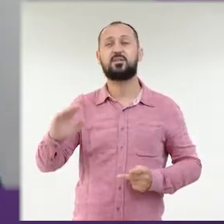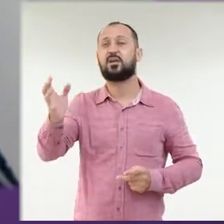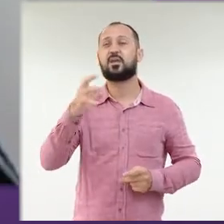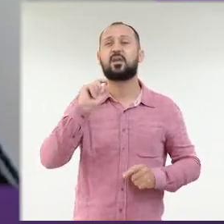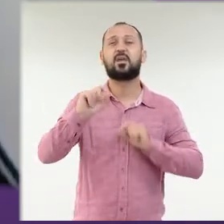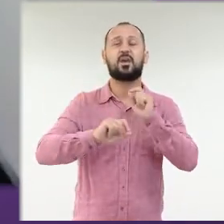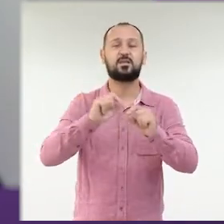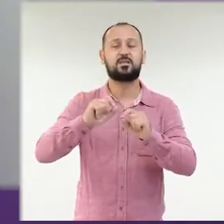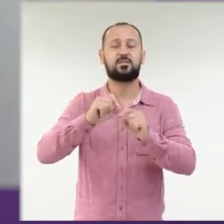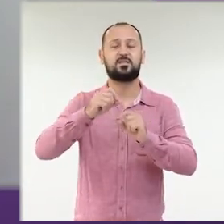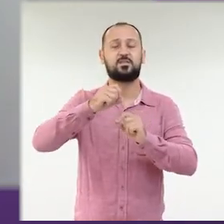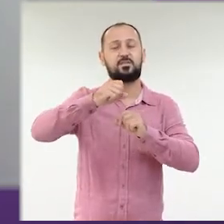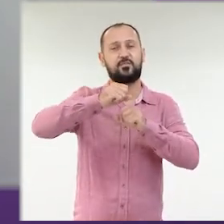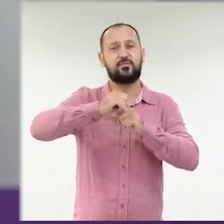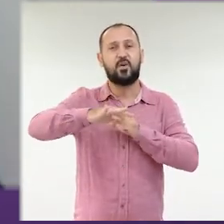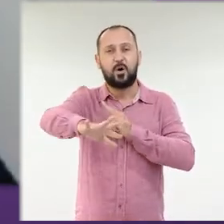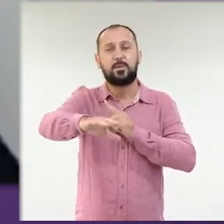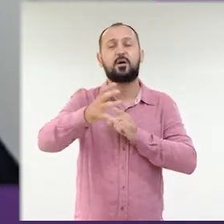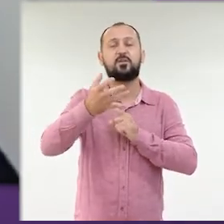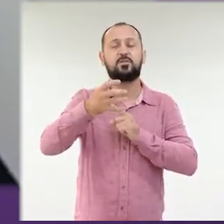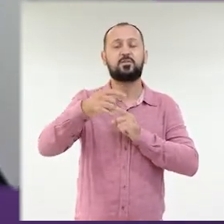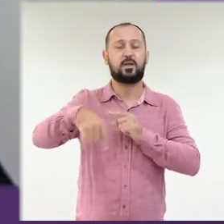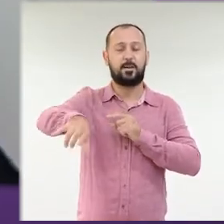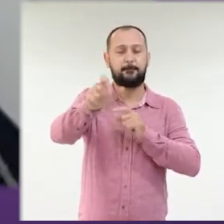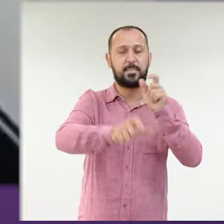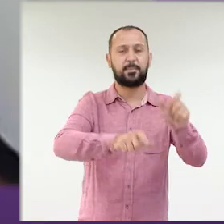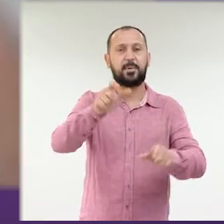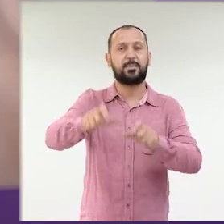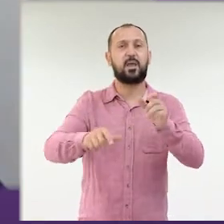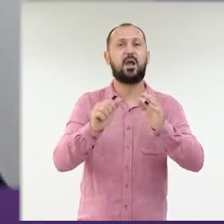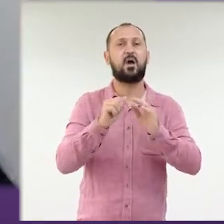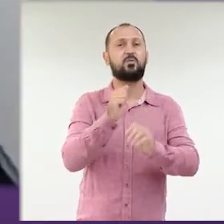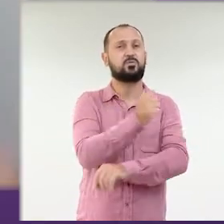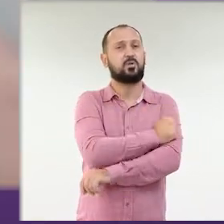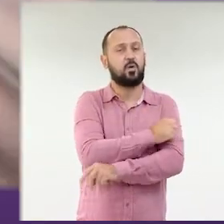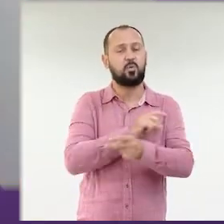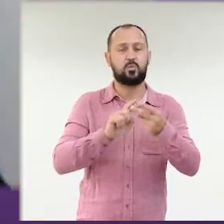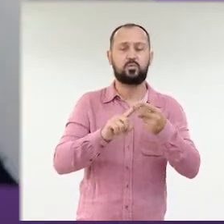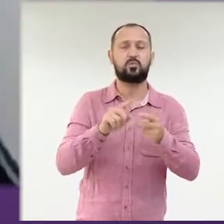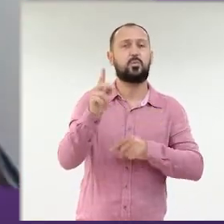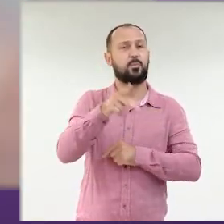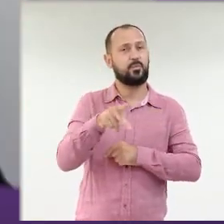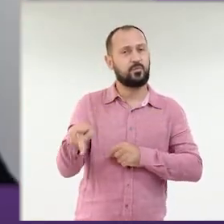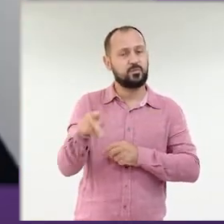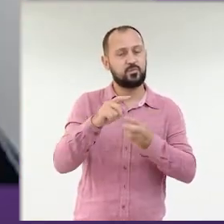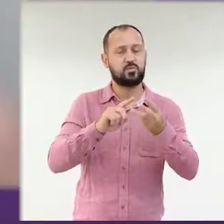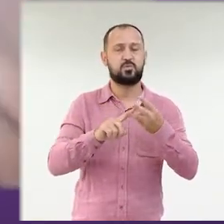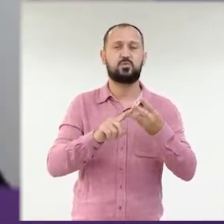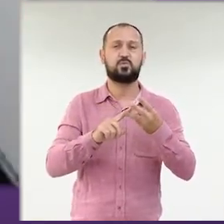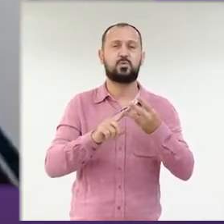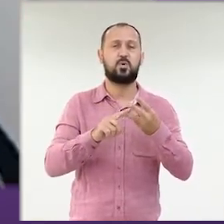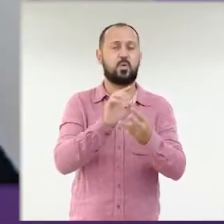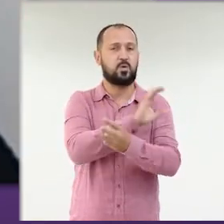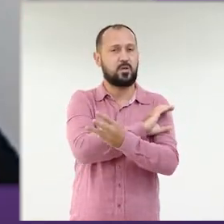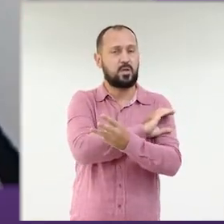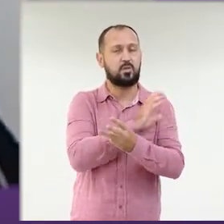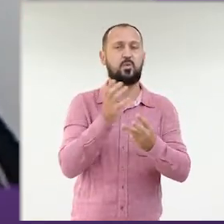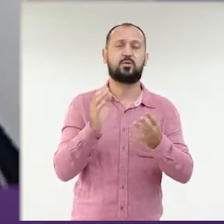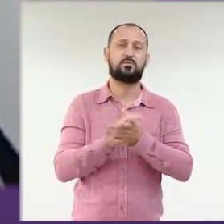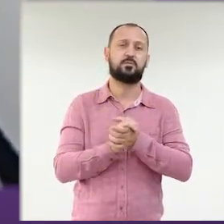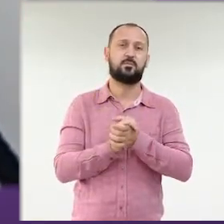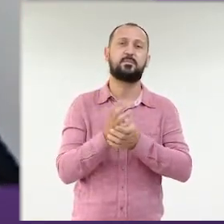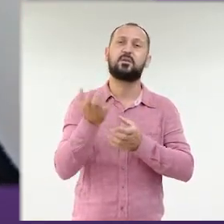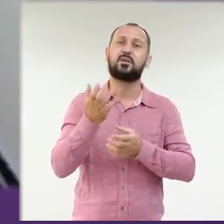Humanos. A gente quer fazer essas informações chegarem a todos os estudantes, professores, coordenadores,